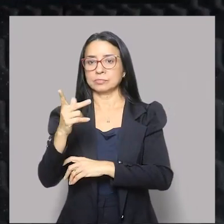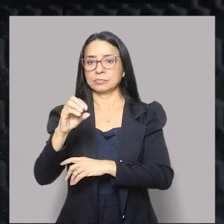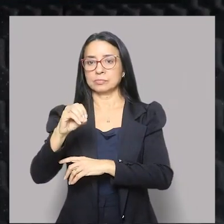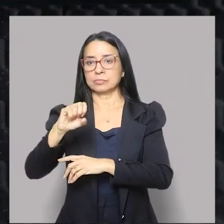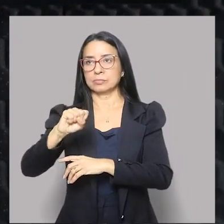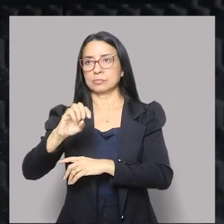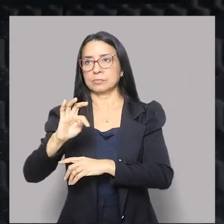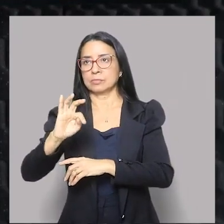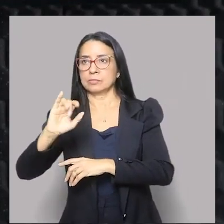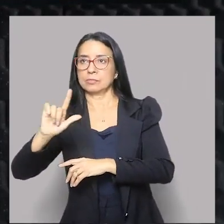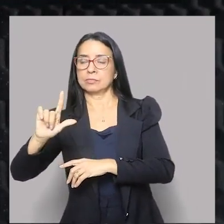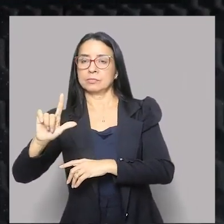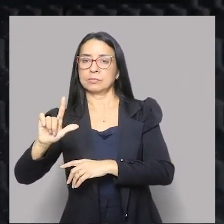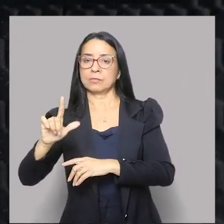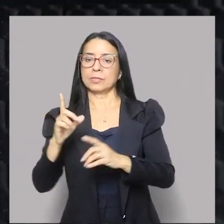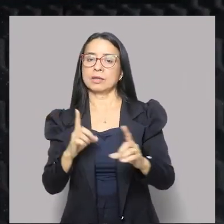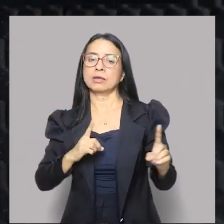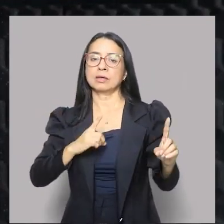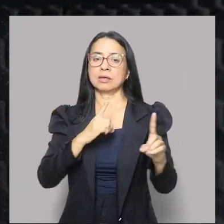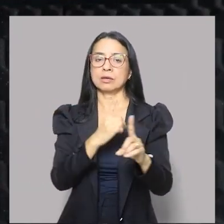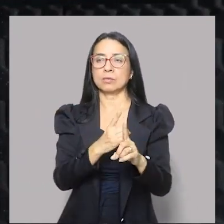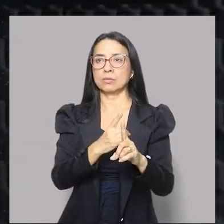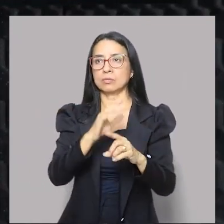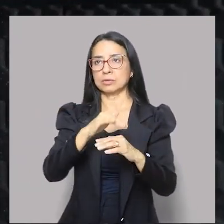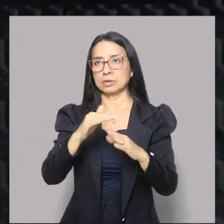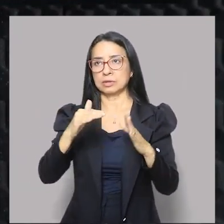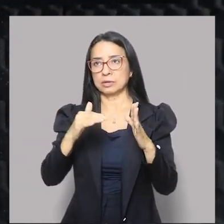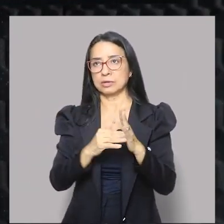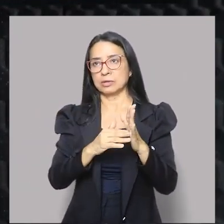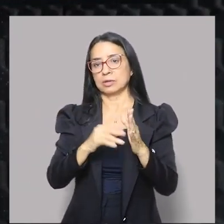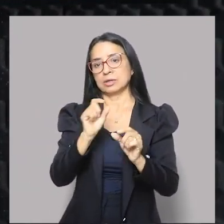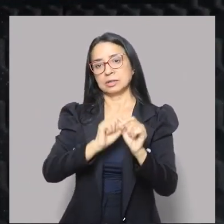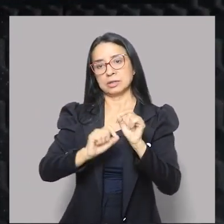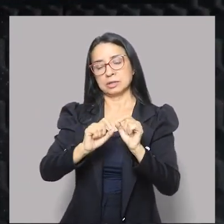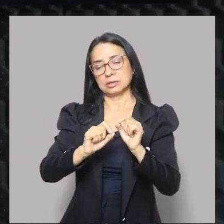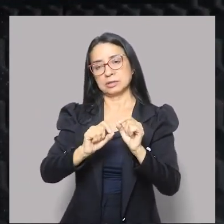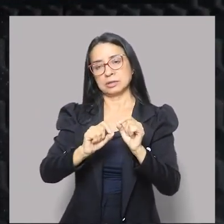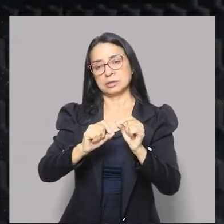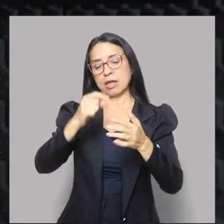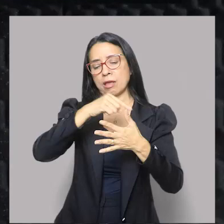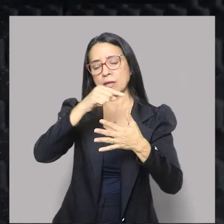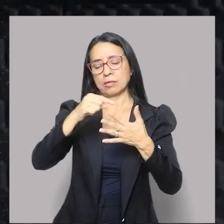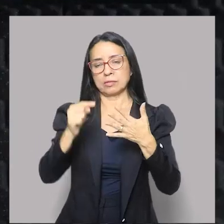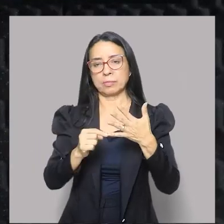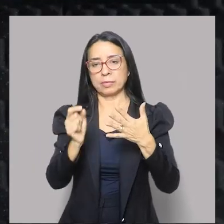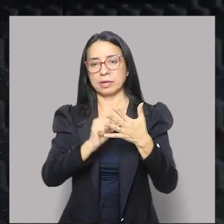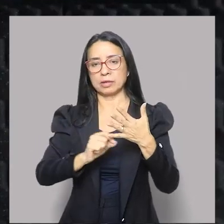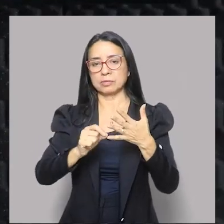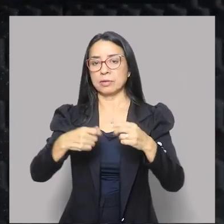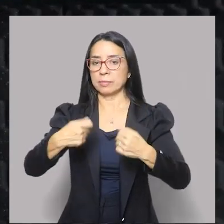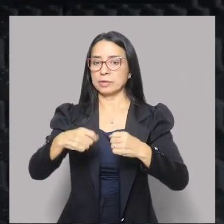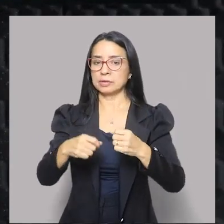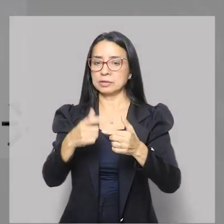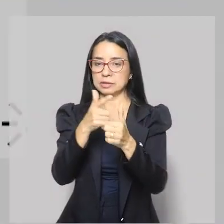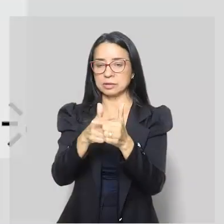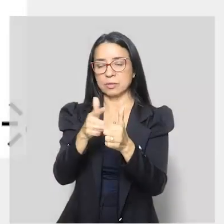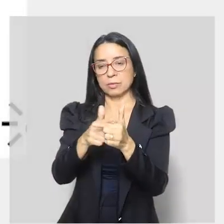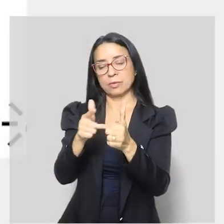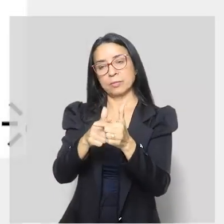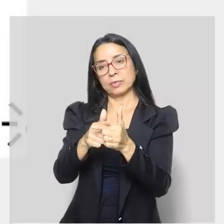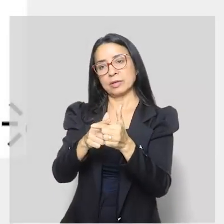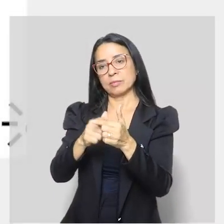essas premissas e ela precisa ser um problema enfrentado dia após dia pela sociedade brasileira. E